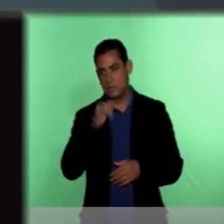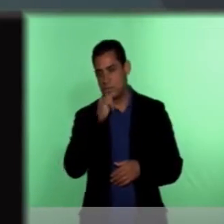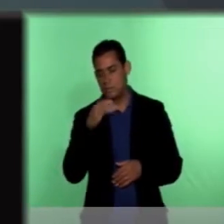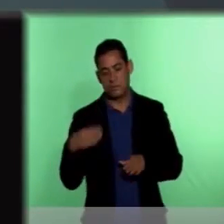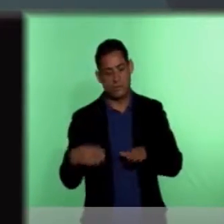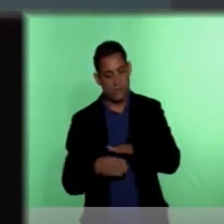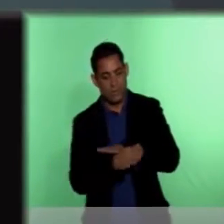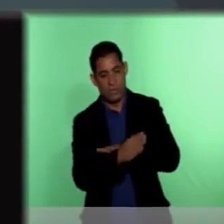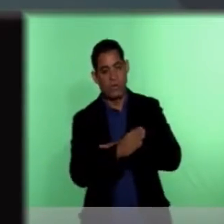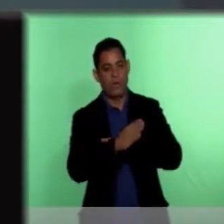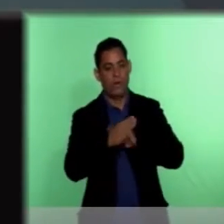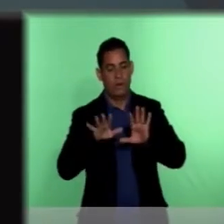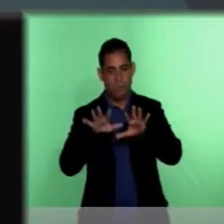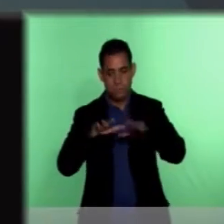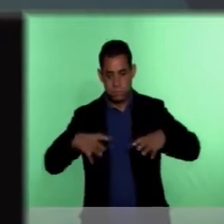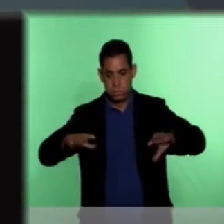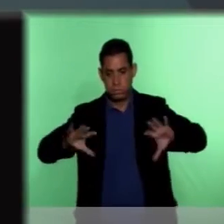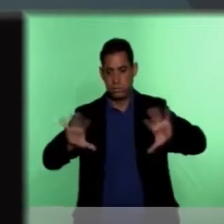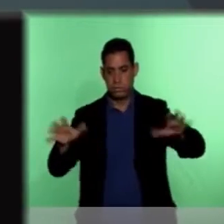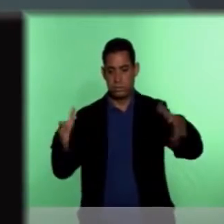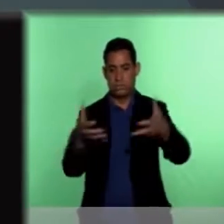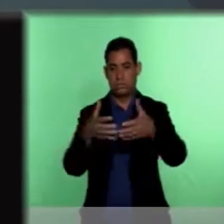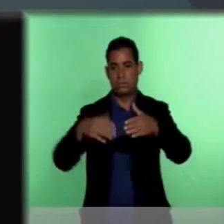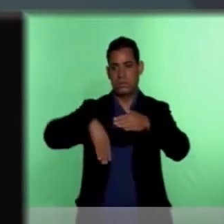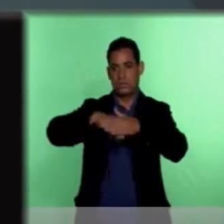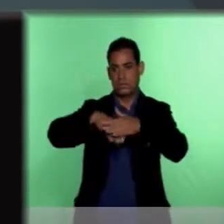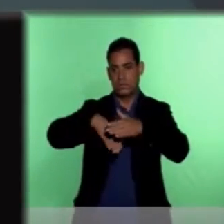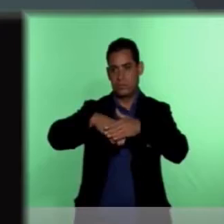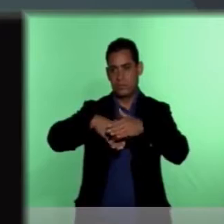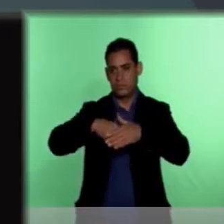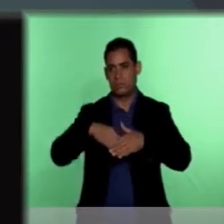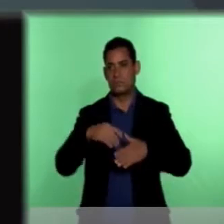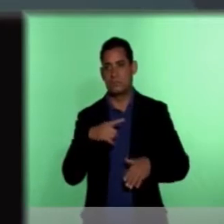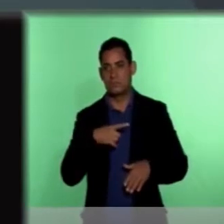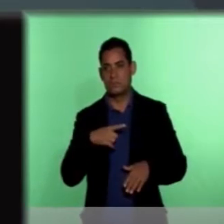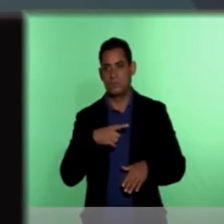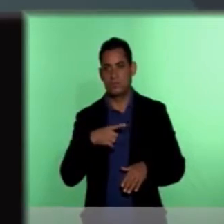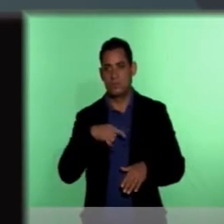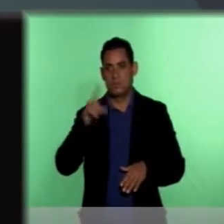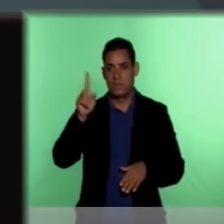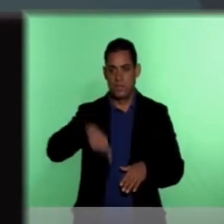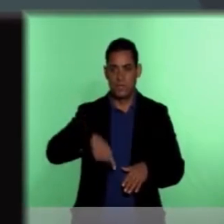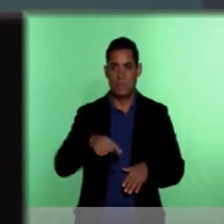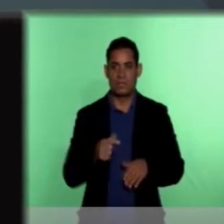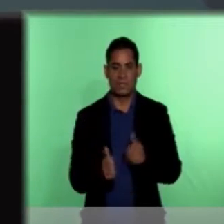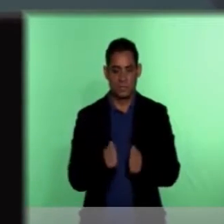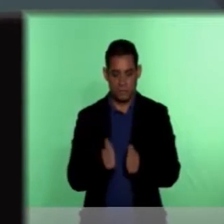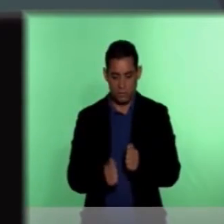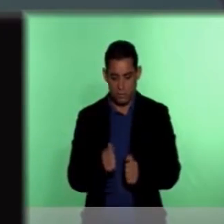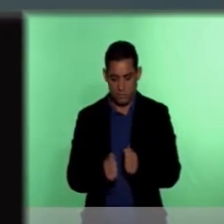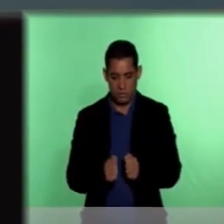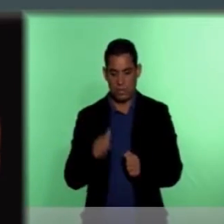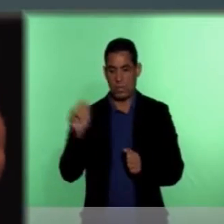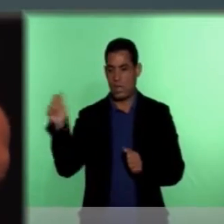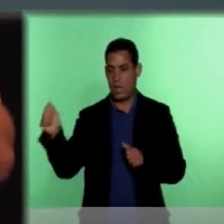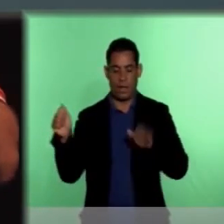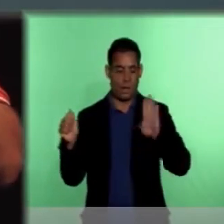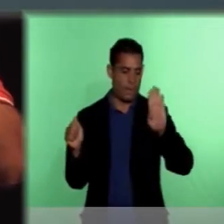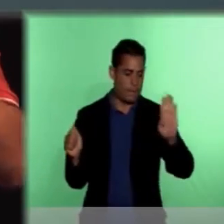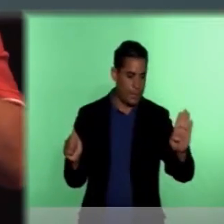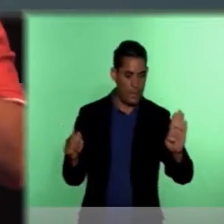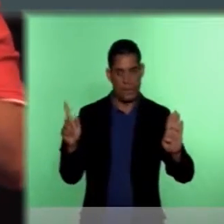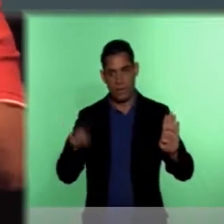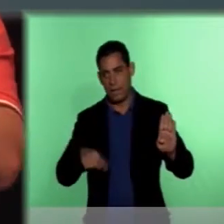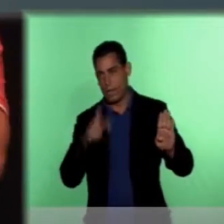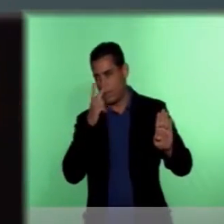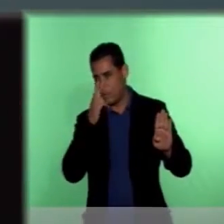estádio e a gente achou que o estádio era para a prática de um esporte, era um jogo de videogame, que tinha a torcida, tinha o time A e o time B. O time